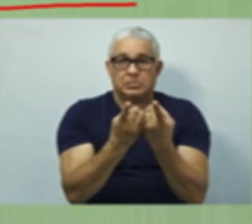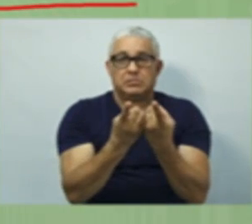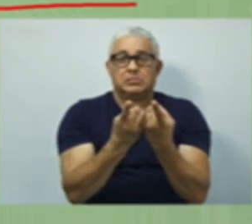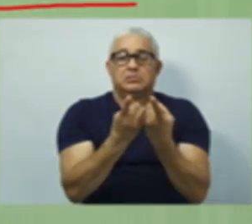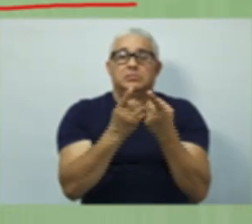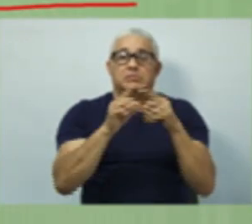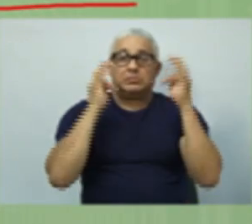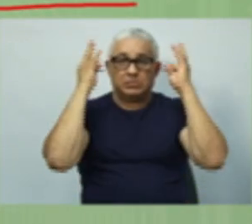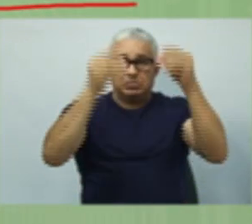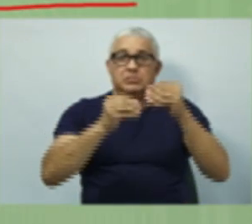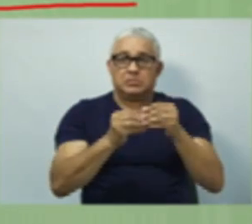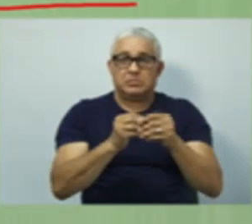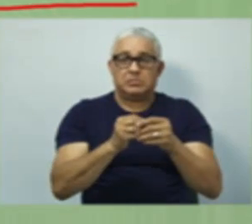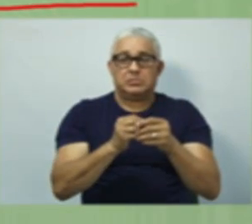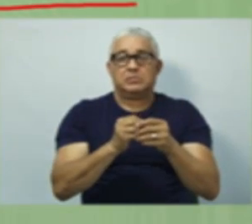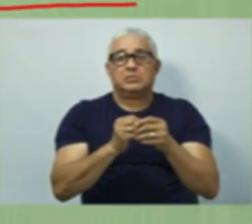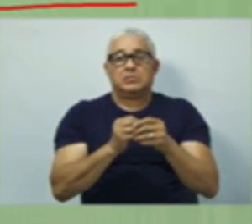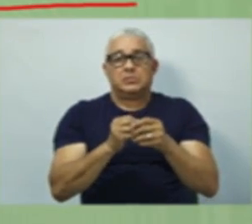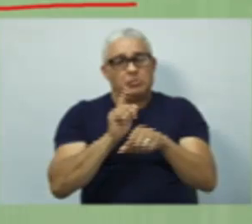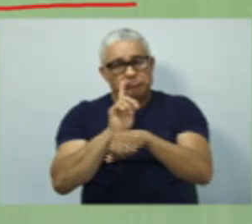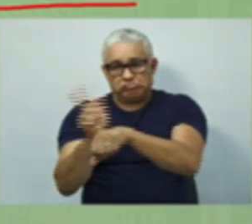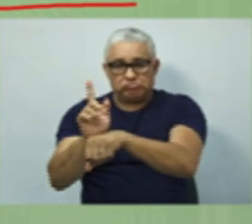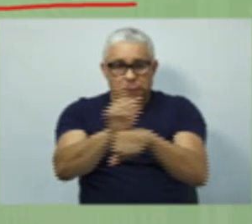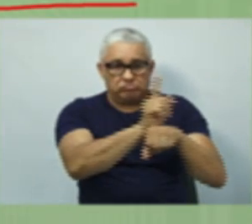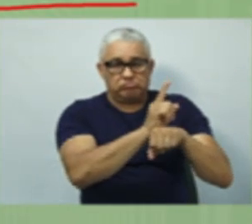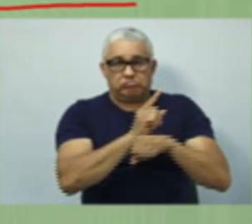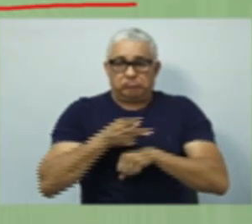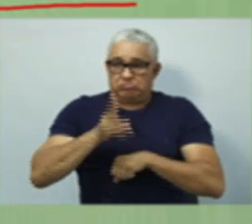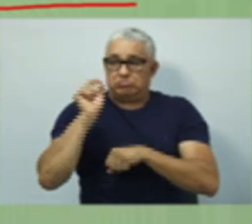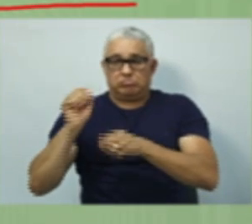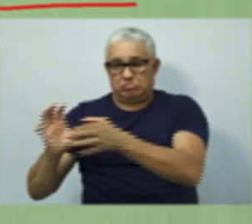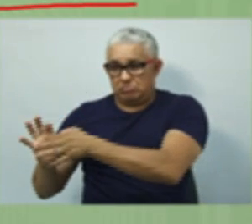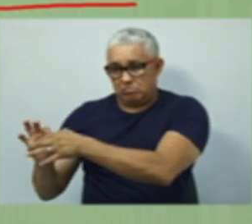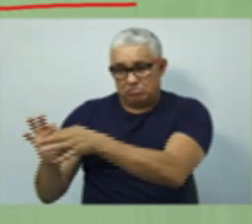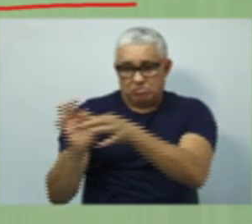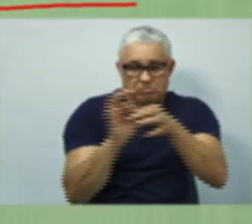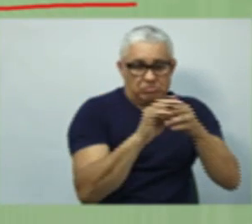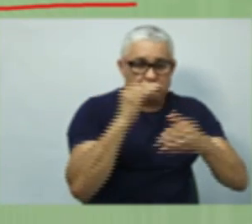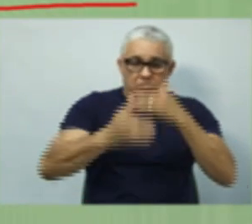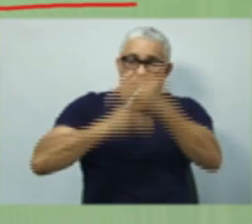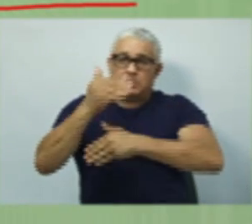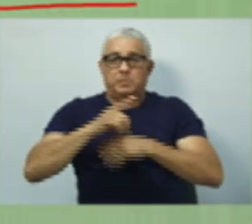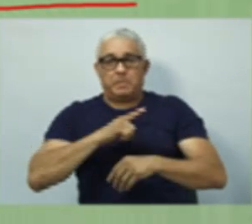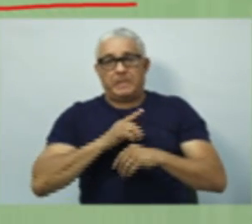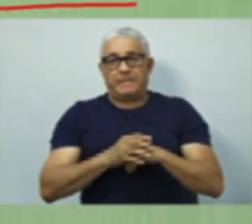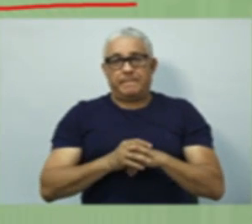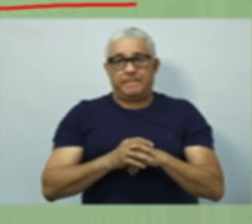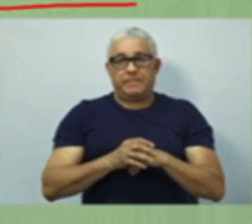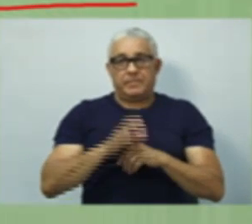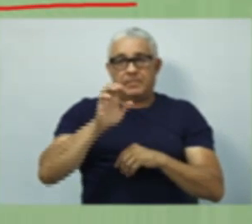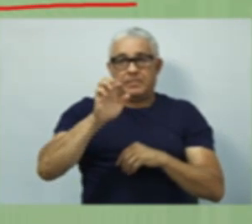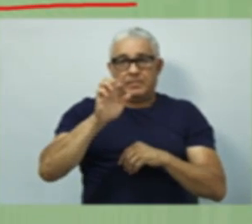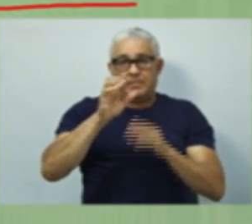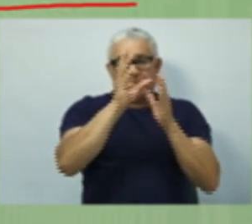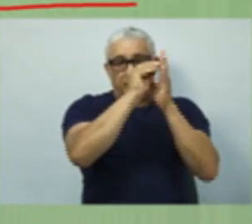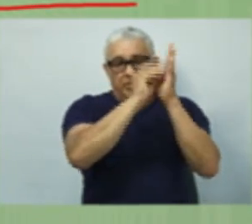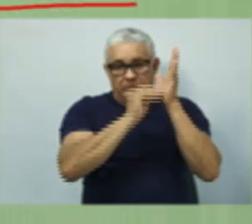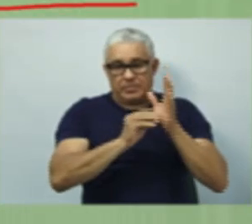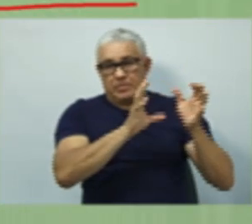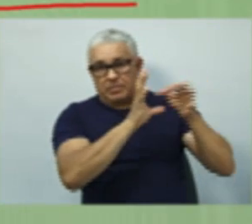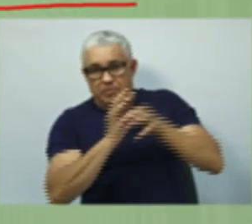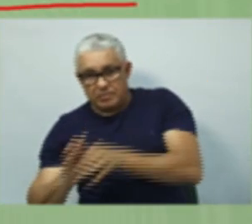esses departamentos, buscando sempre integrá-los num processo que vai gerar tanto eficiência quanto